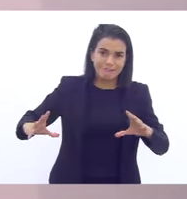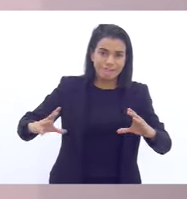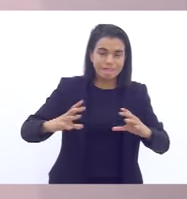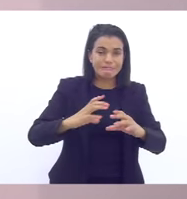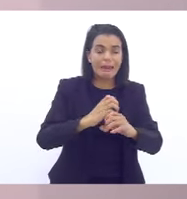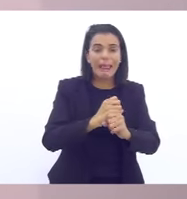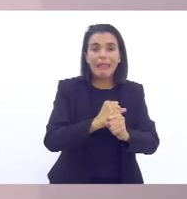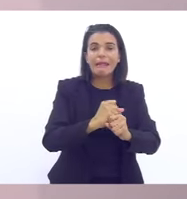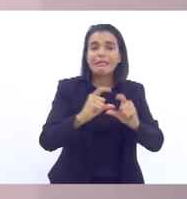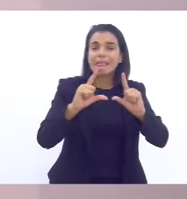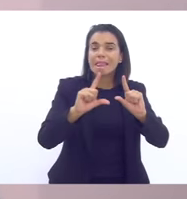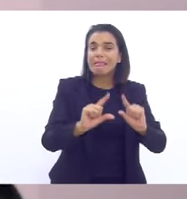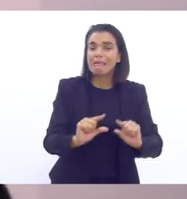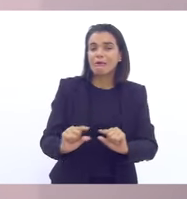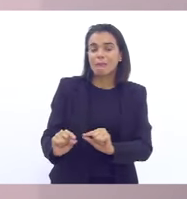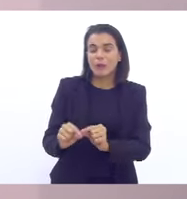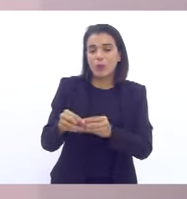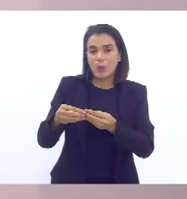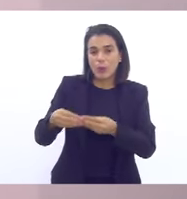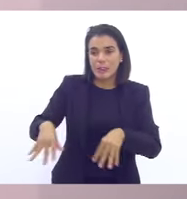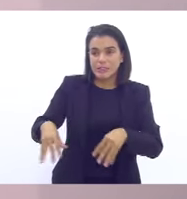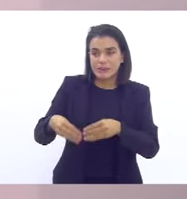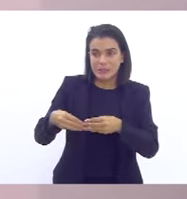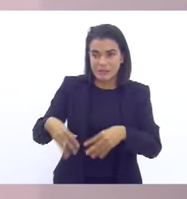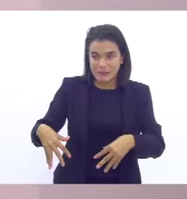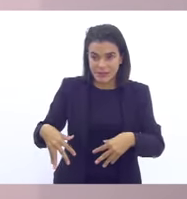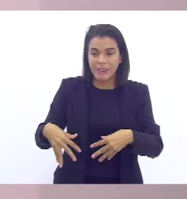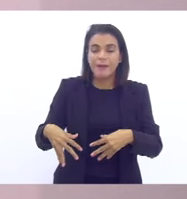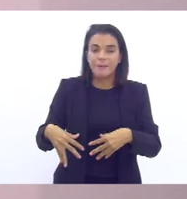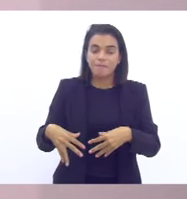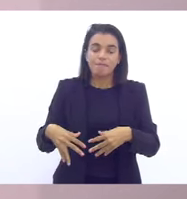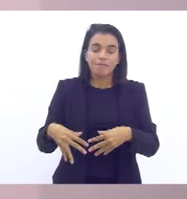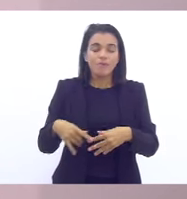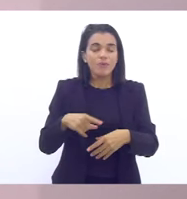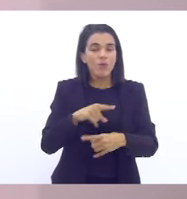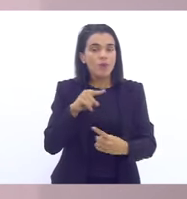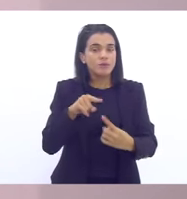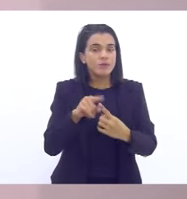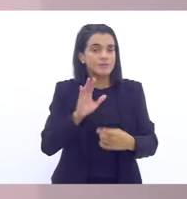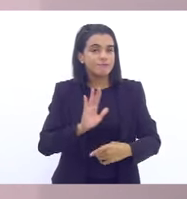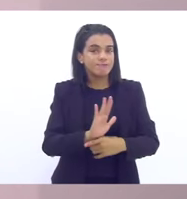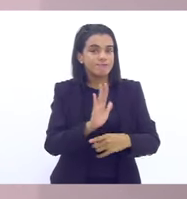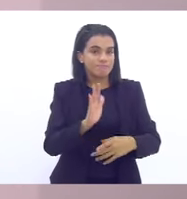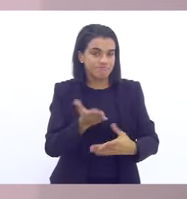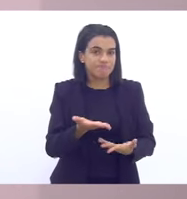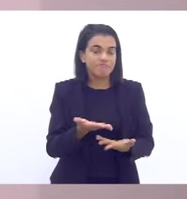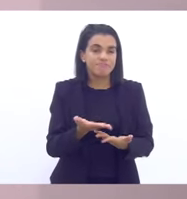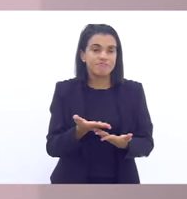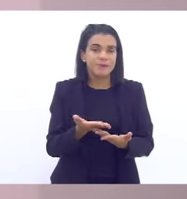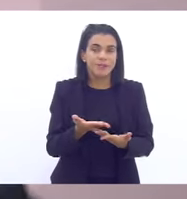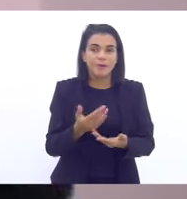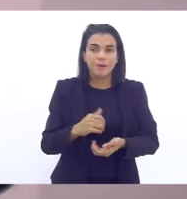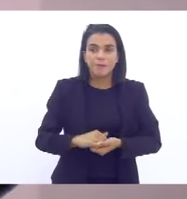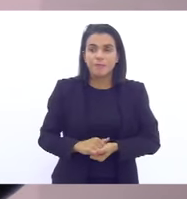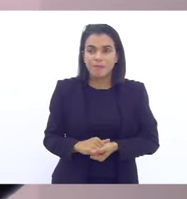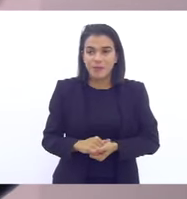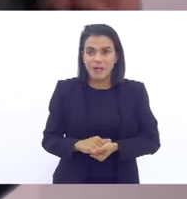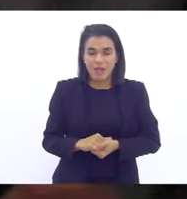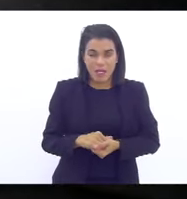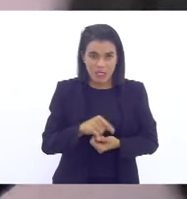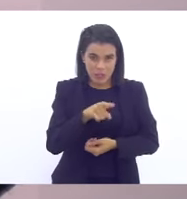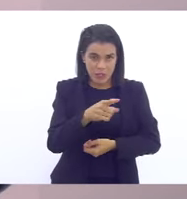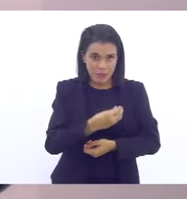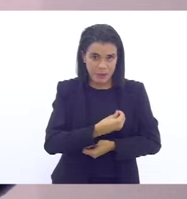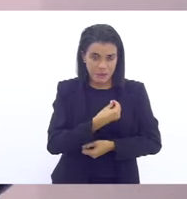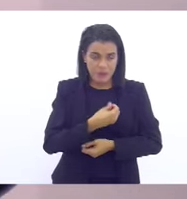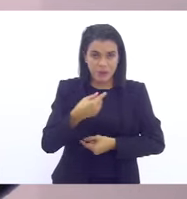esforço de redução de custo muito grande para contribuir com esse plano de desalavancagem. A senhora participou de